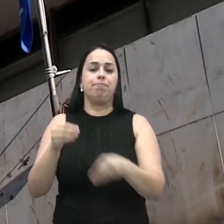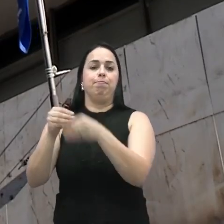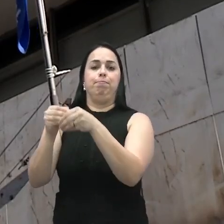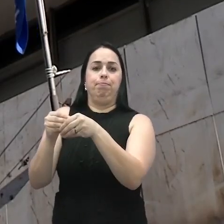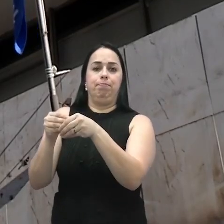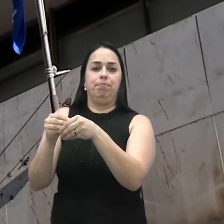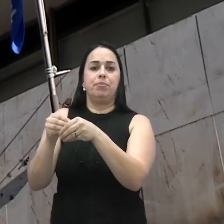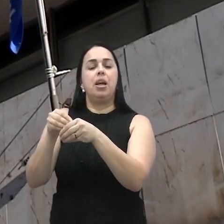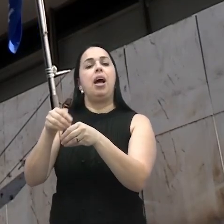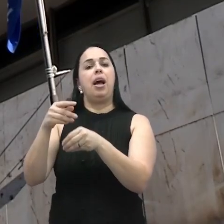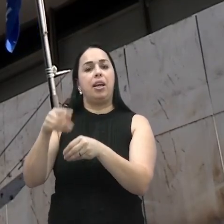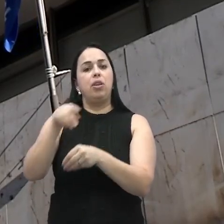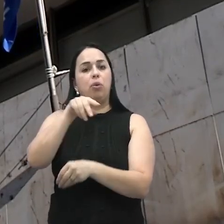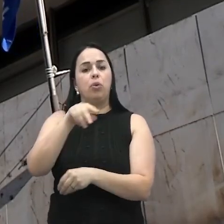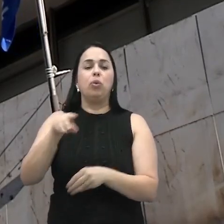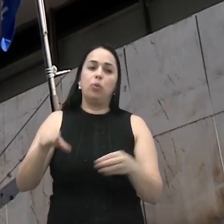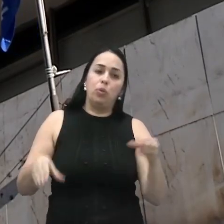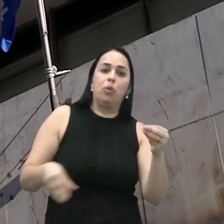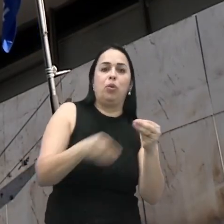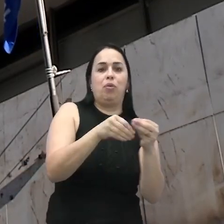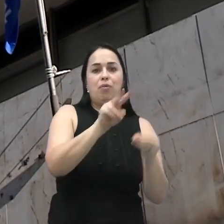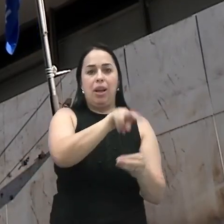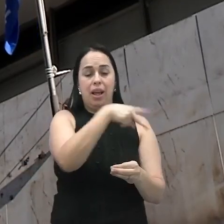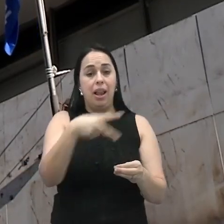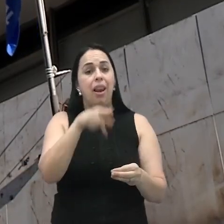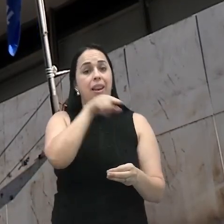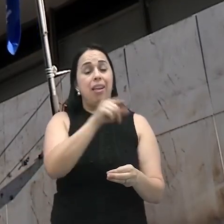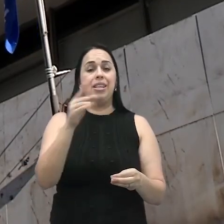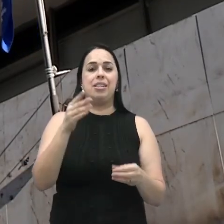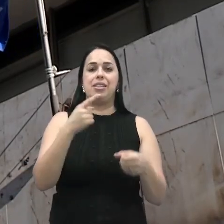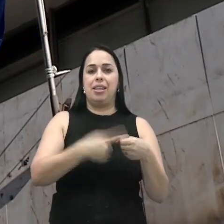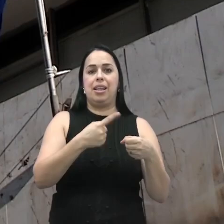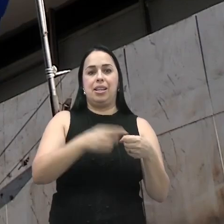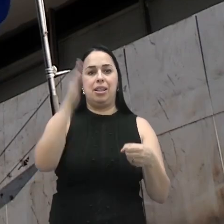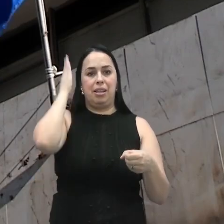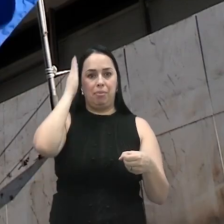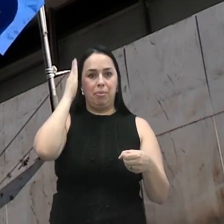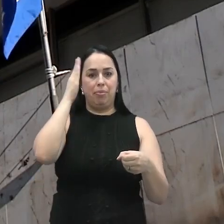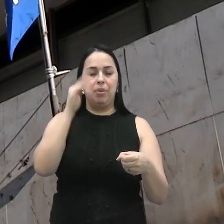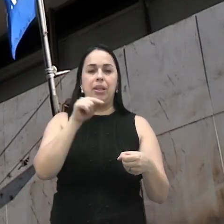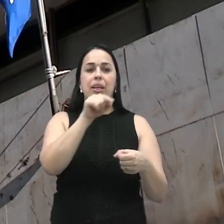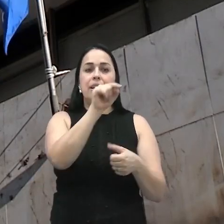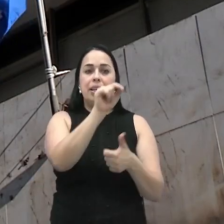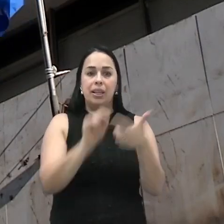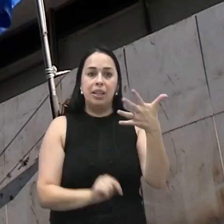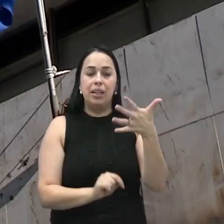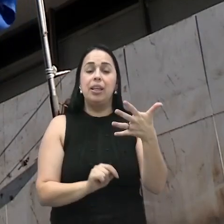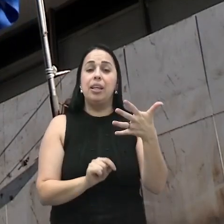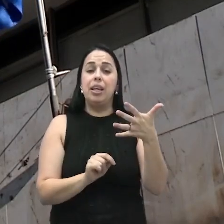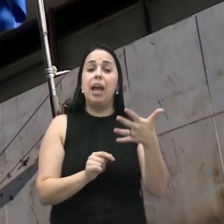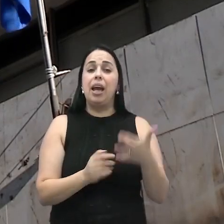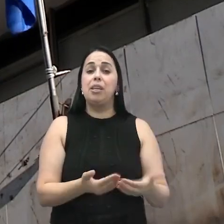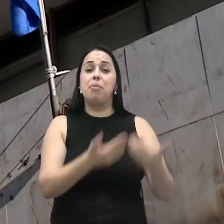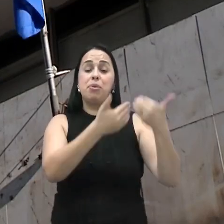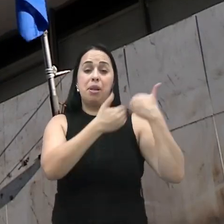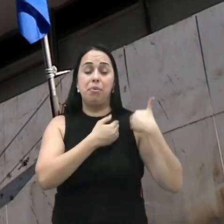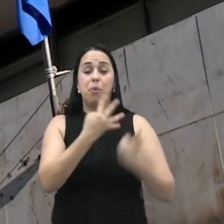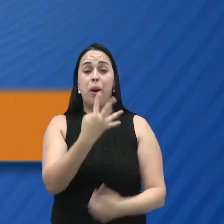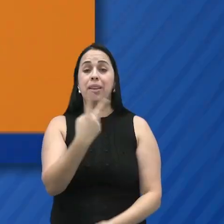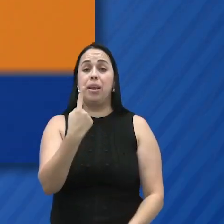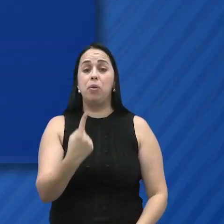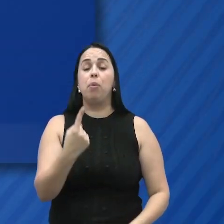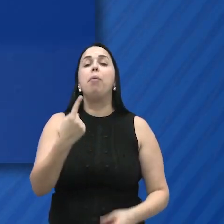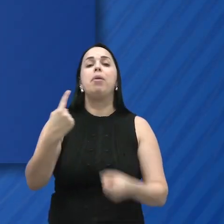pela Gerência Executiva do Vale do Paraíba, que fica em Taubaté e responde por 41